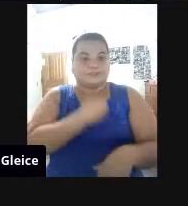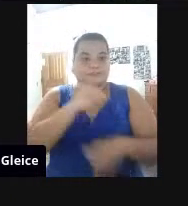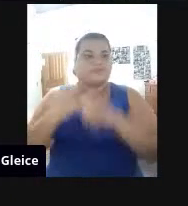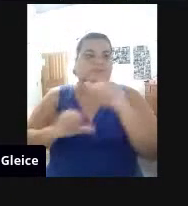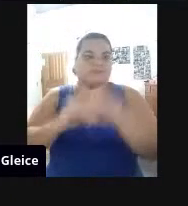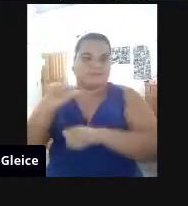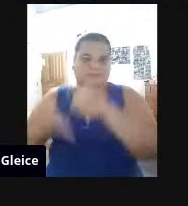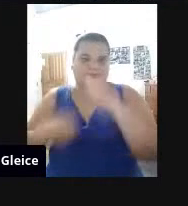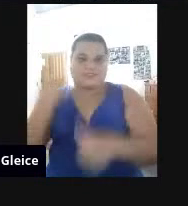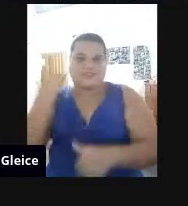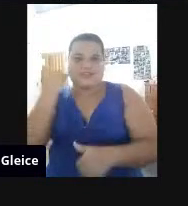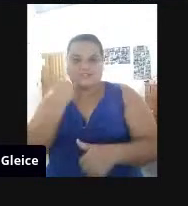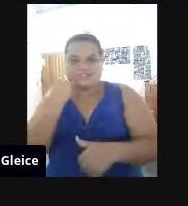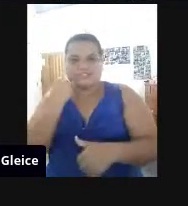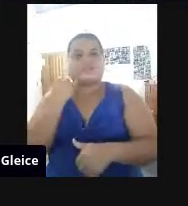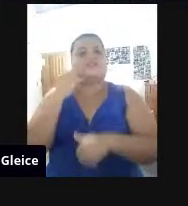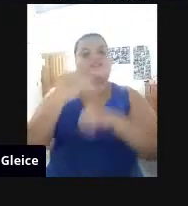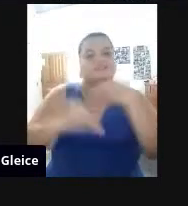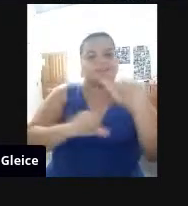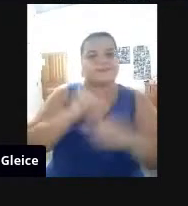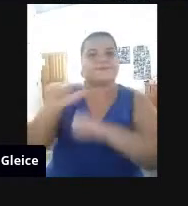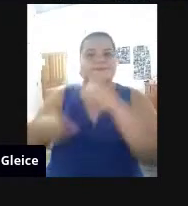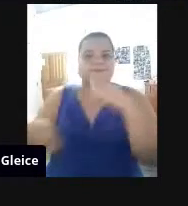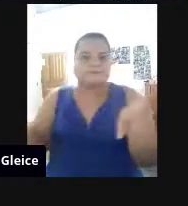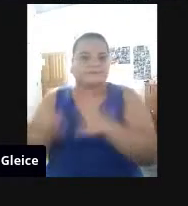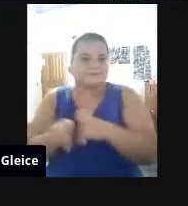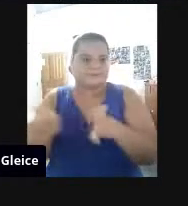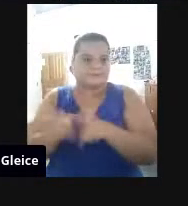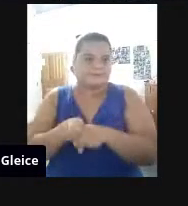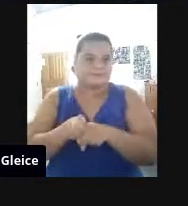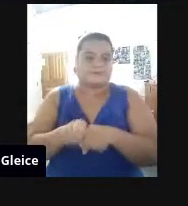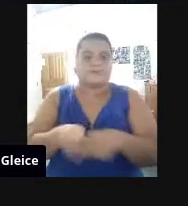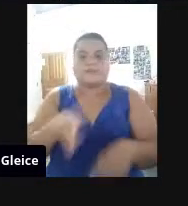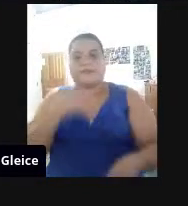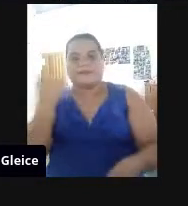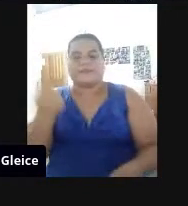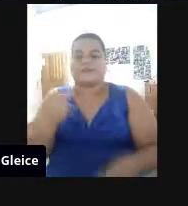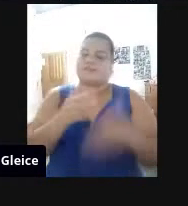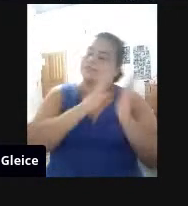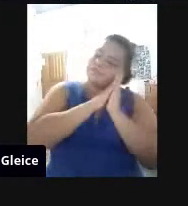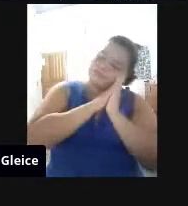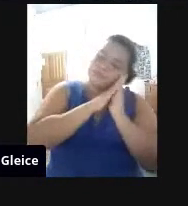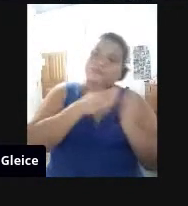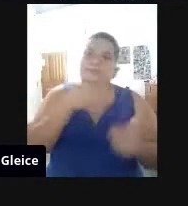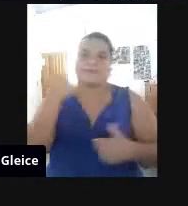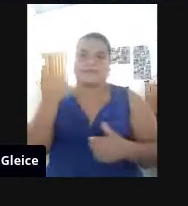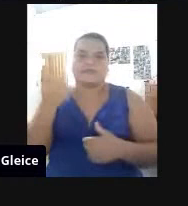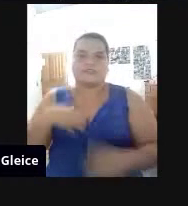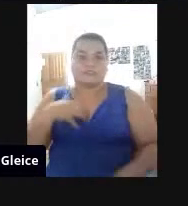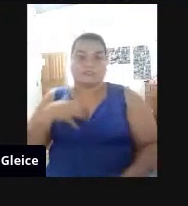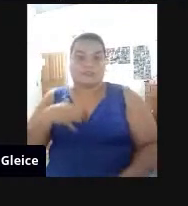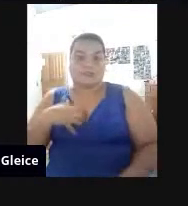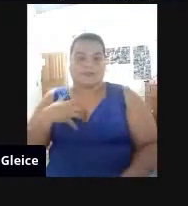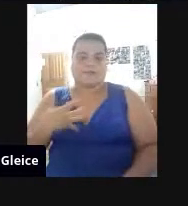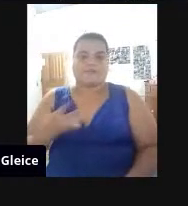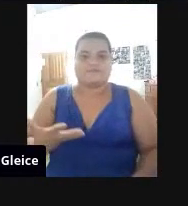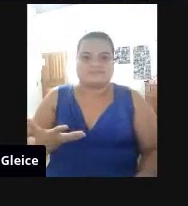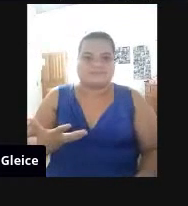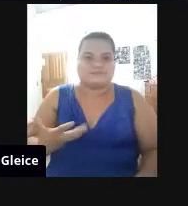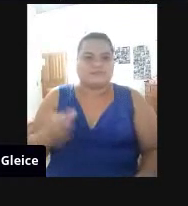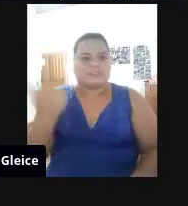já vai trazer esses benefícios aí, né? Melhorar sono, melhorar estresse, e sempre reavaliar o